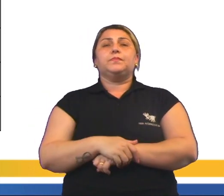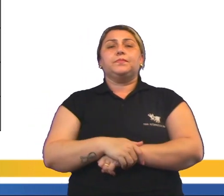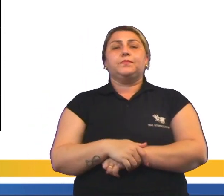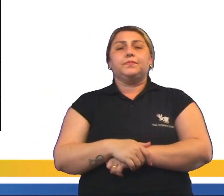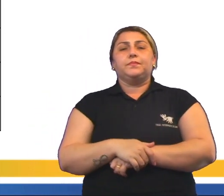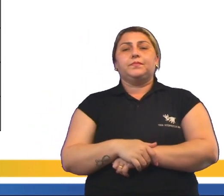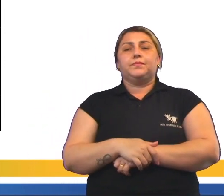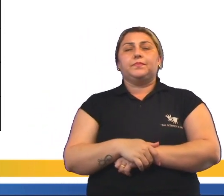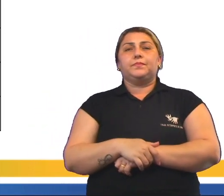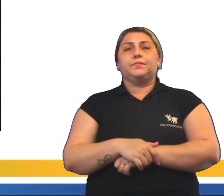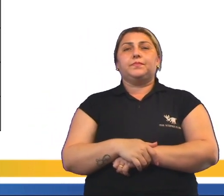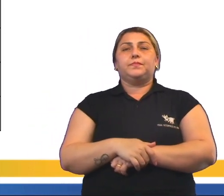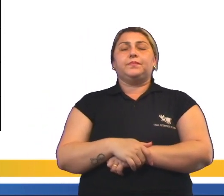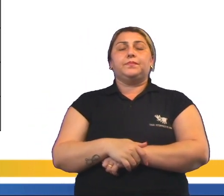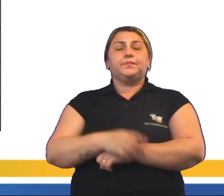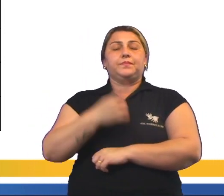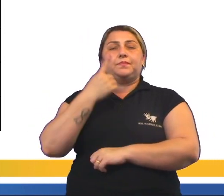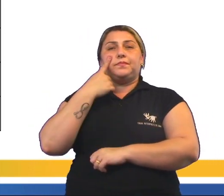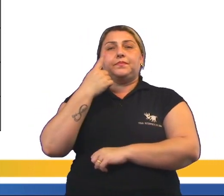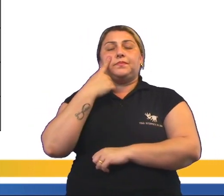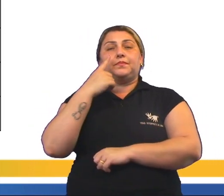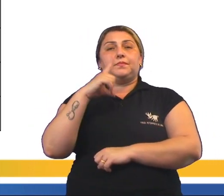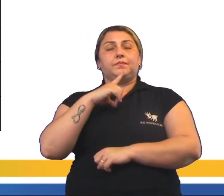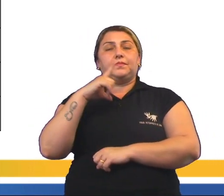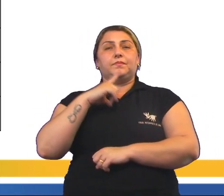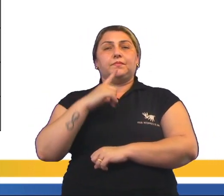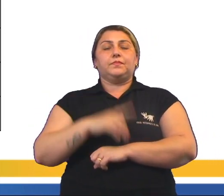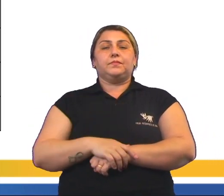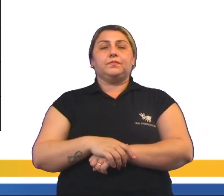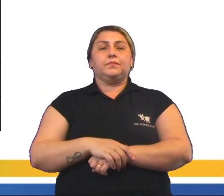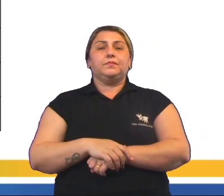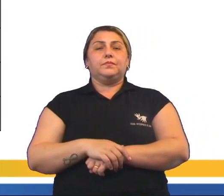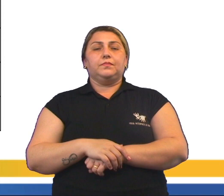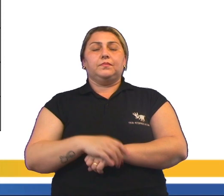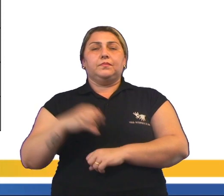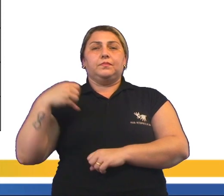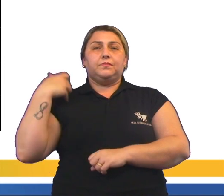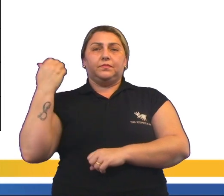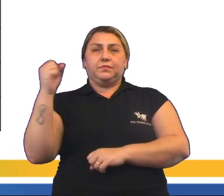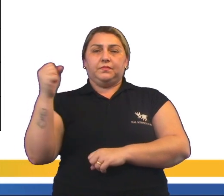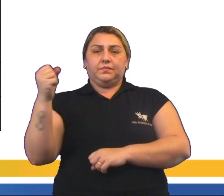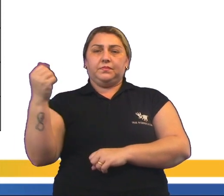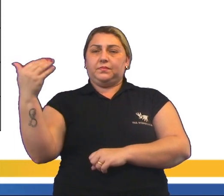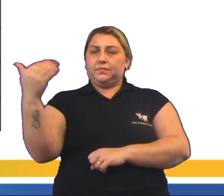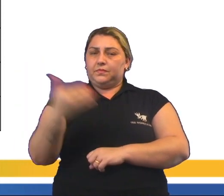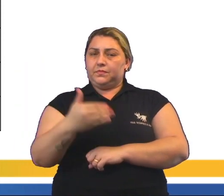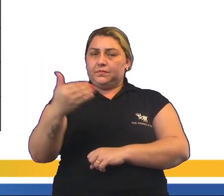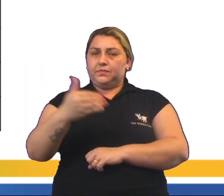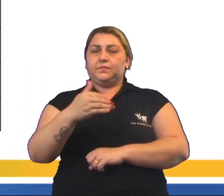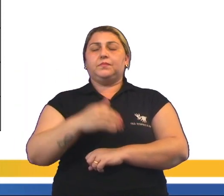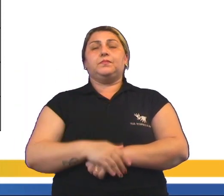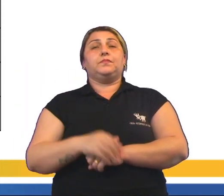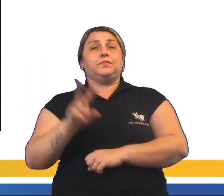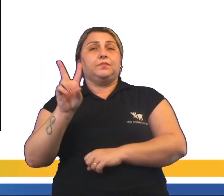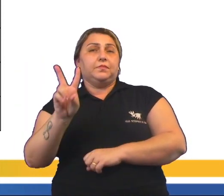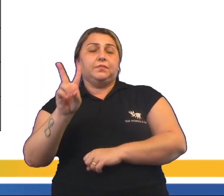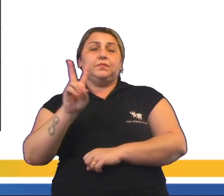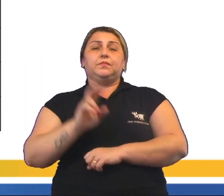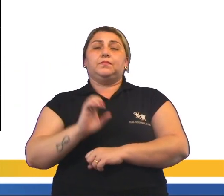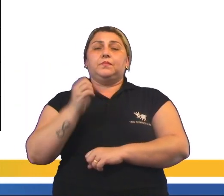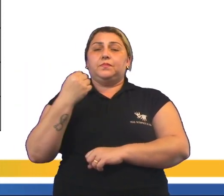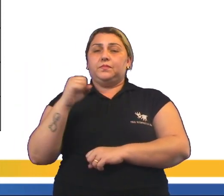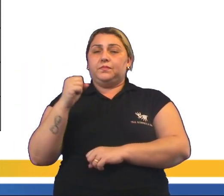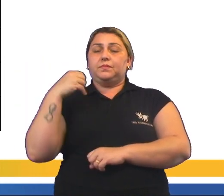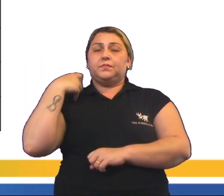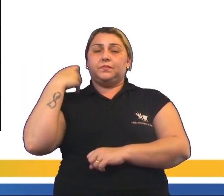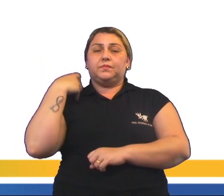Veja aí. Observar aí que ela tem a idade de frequência, tá? Tem 2 alunos com 8